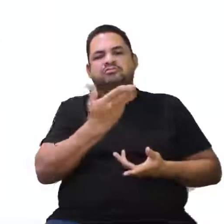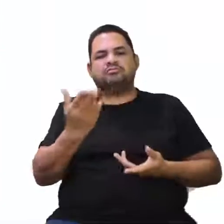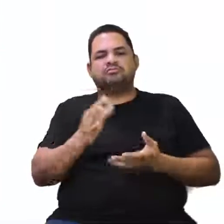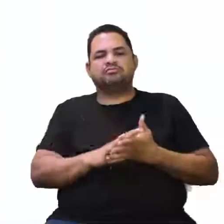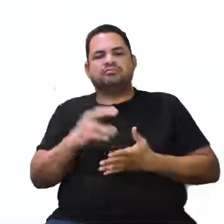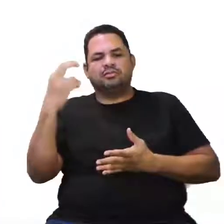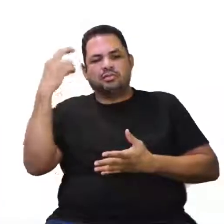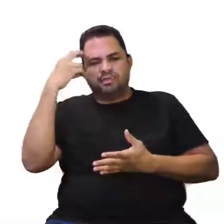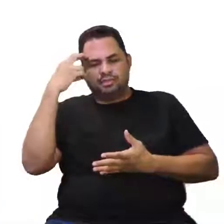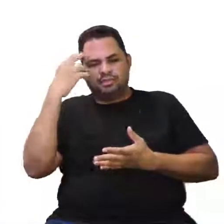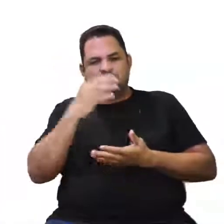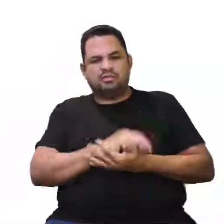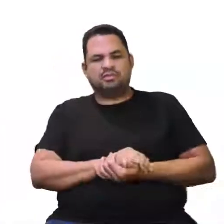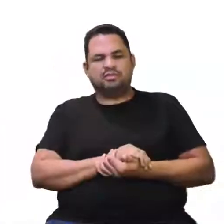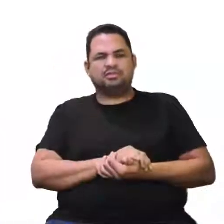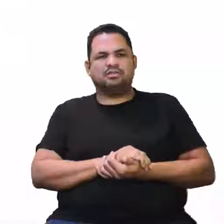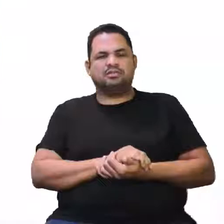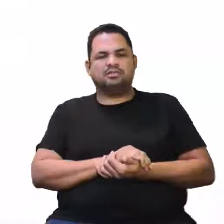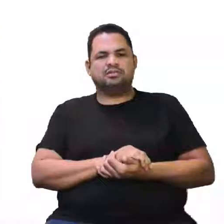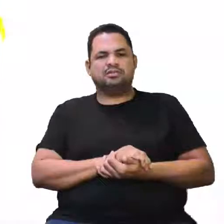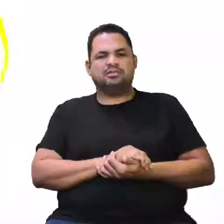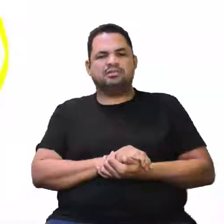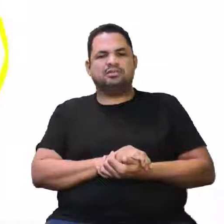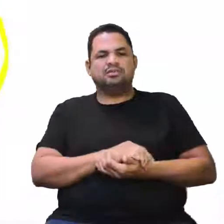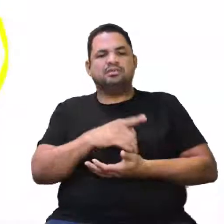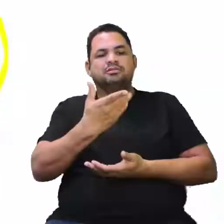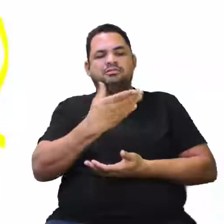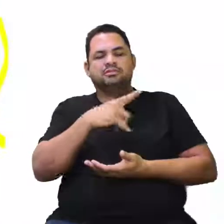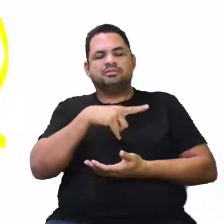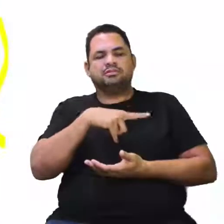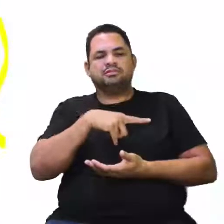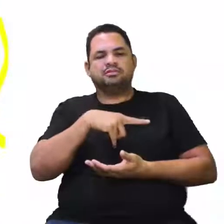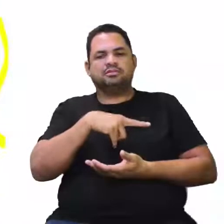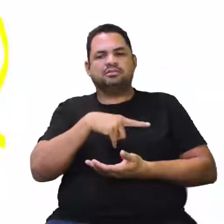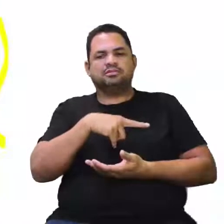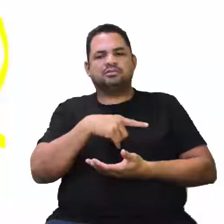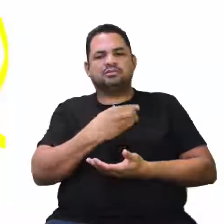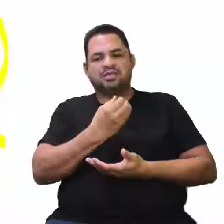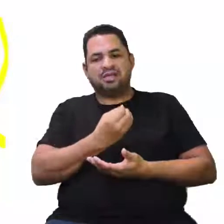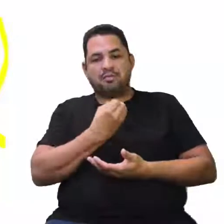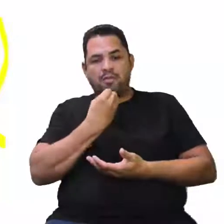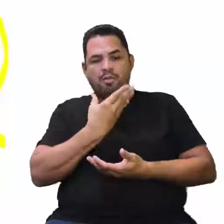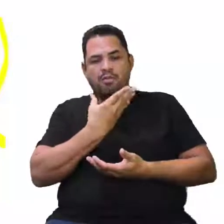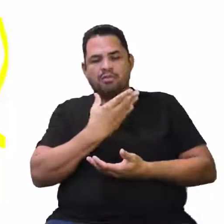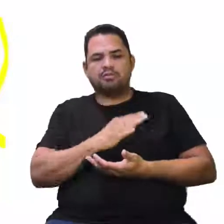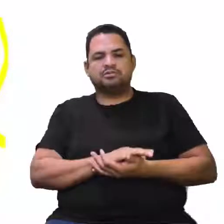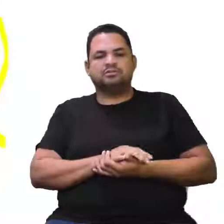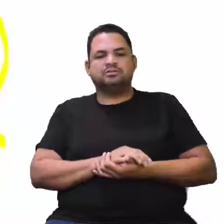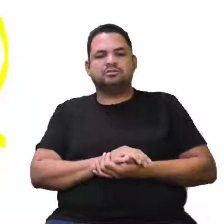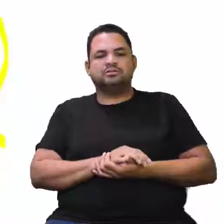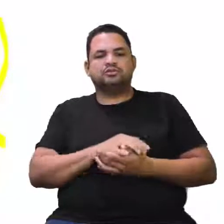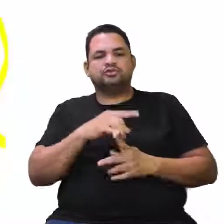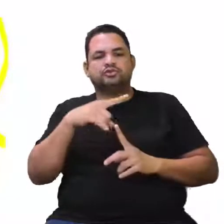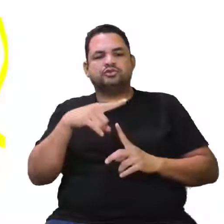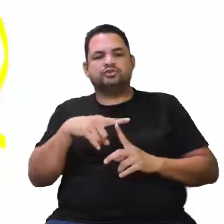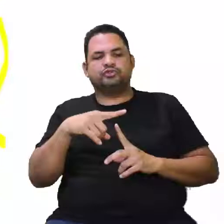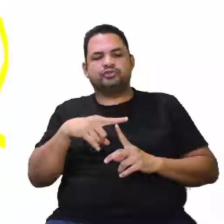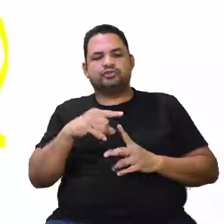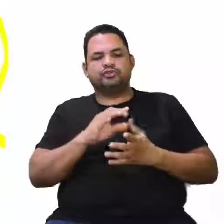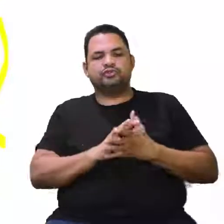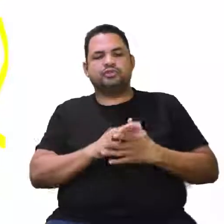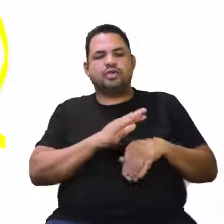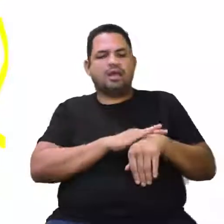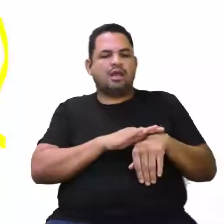A cultura, ela é grande. E é aqui que existe a riqueza, né? De tipos, de raças,